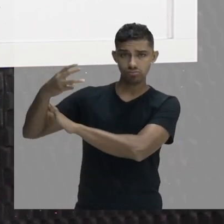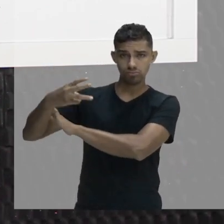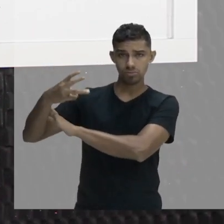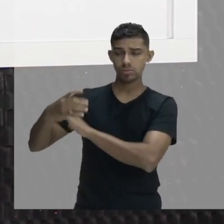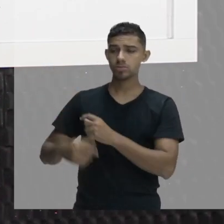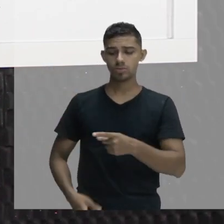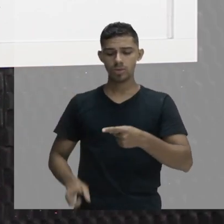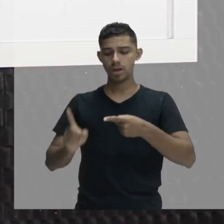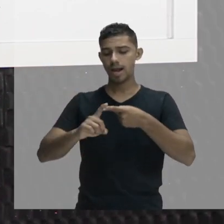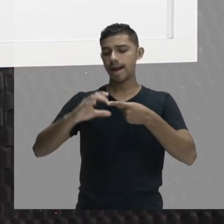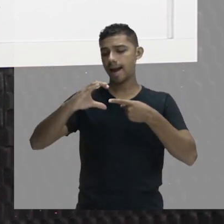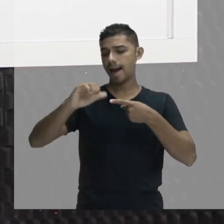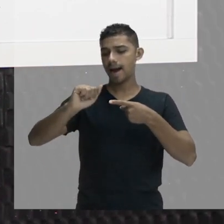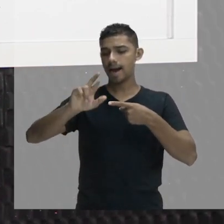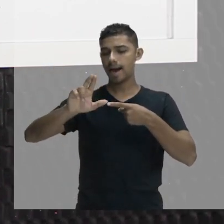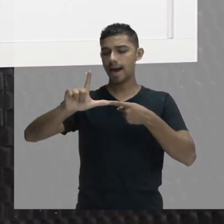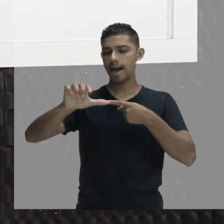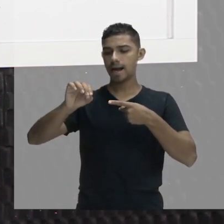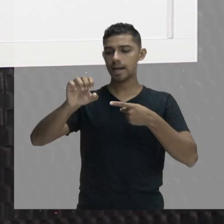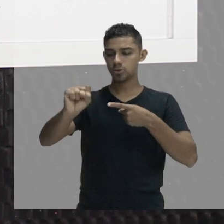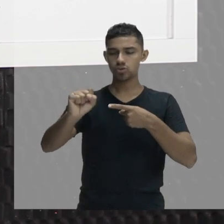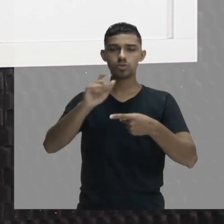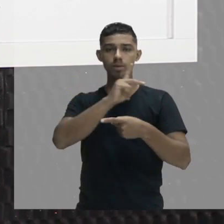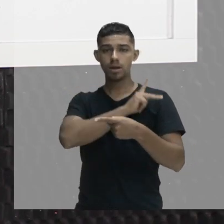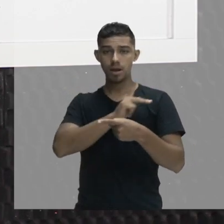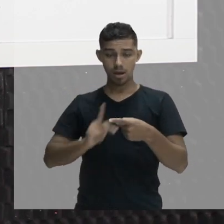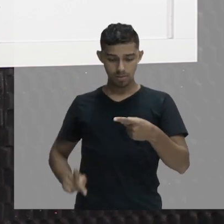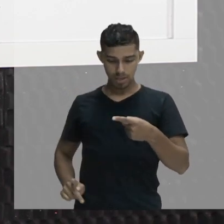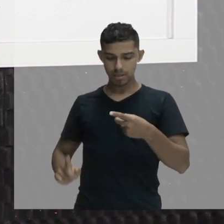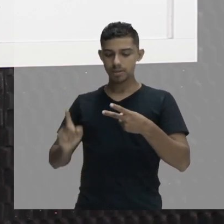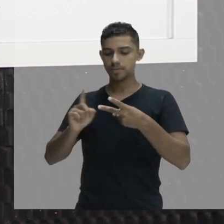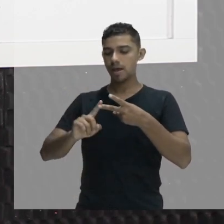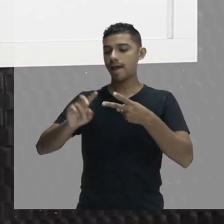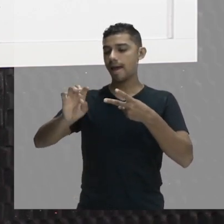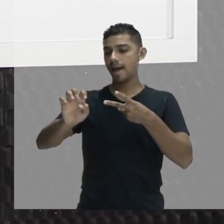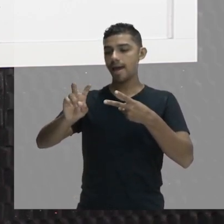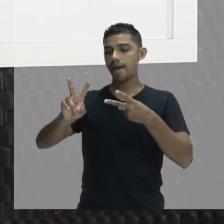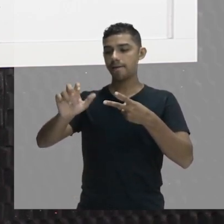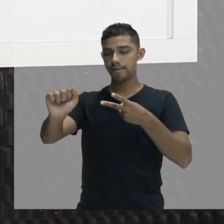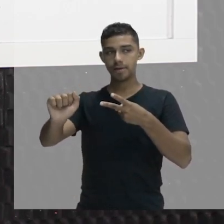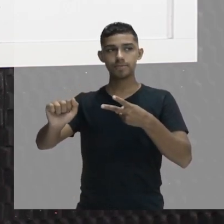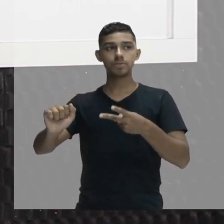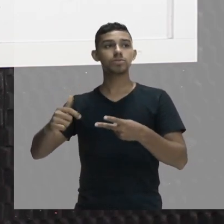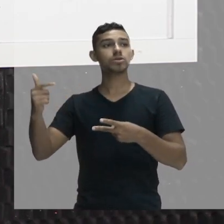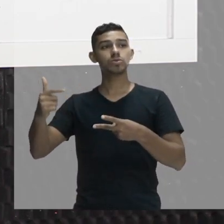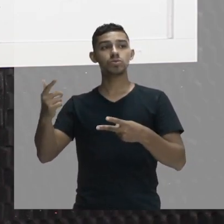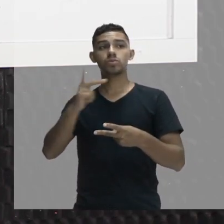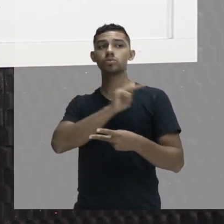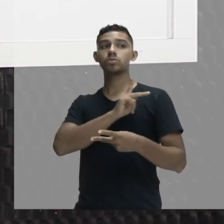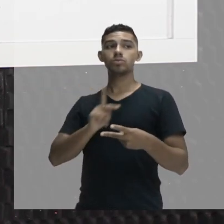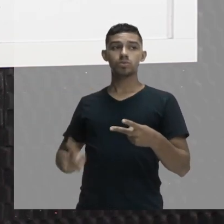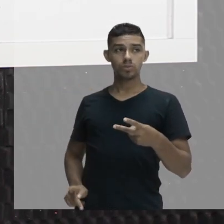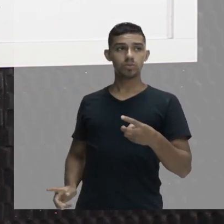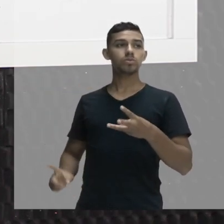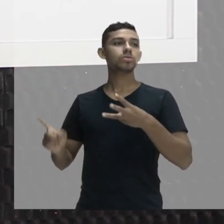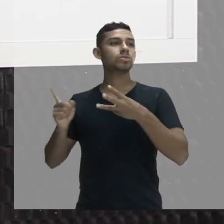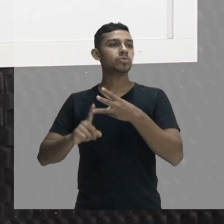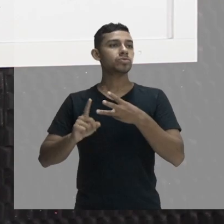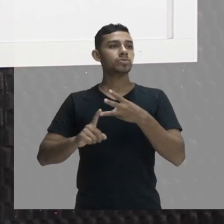vou colocar aqui Eva como vice-presidente do sindicato e vou colocar